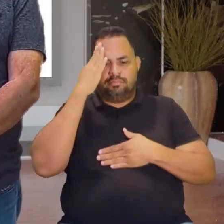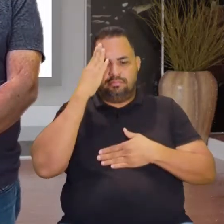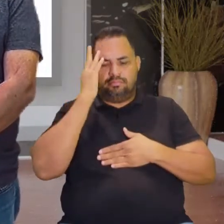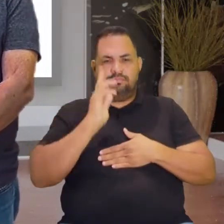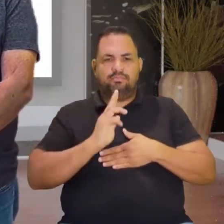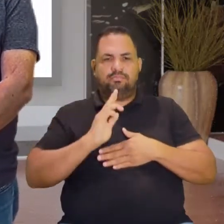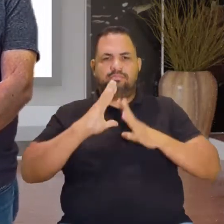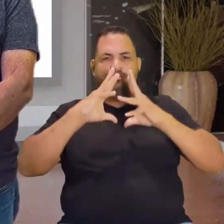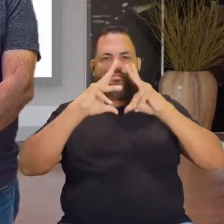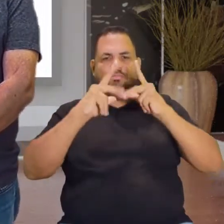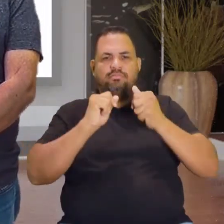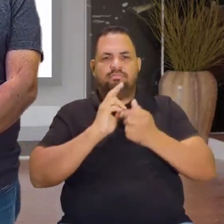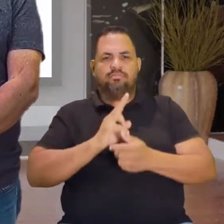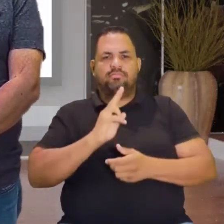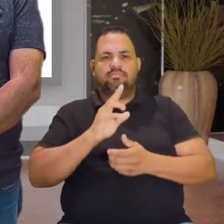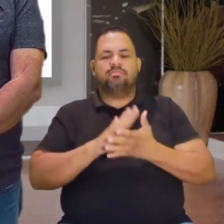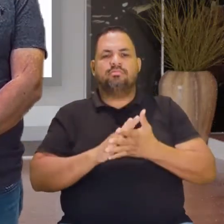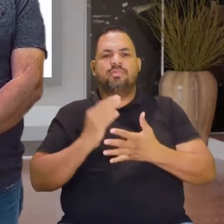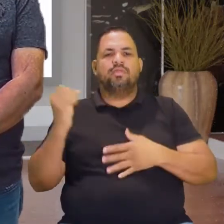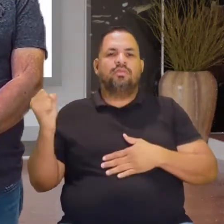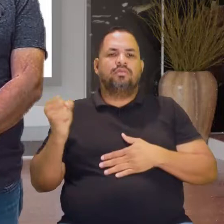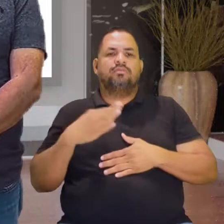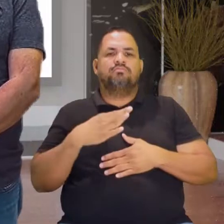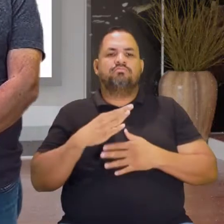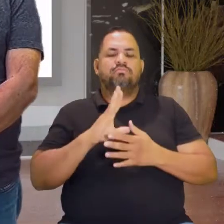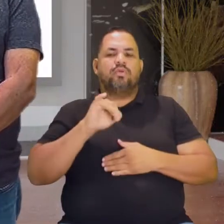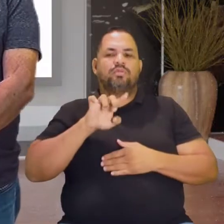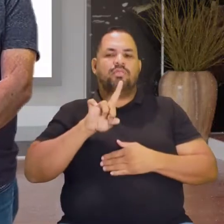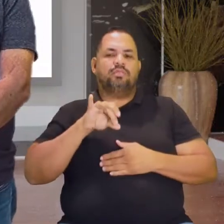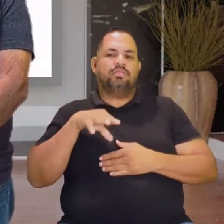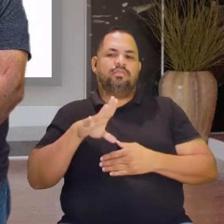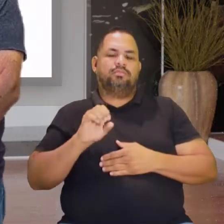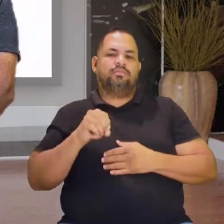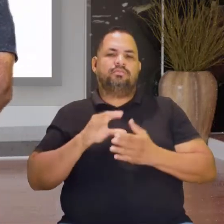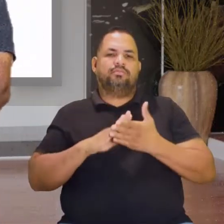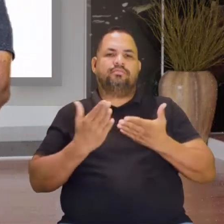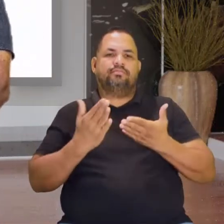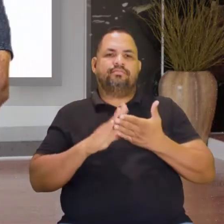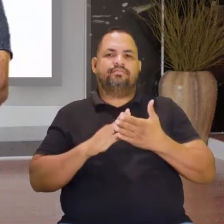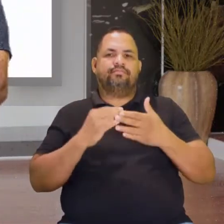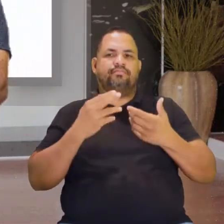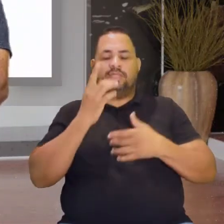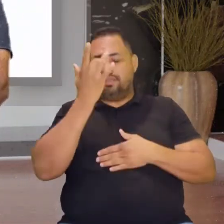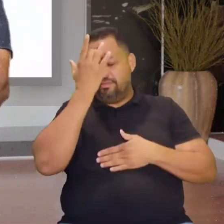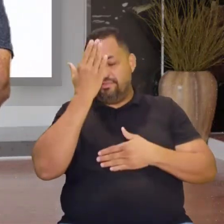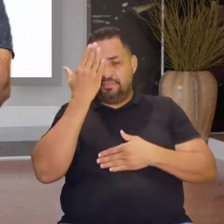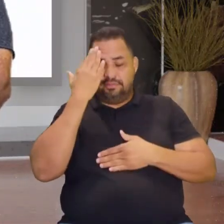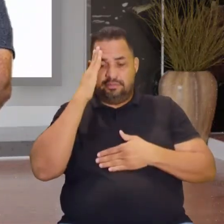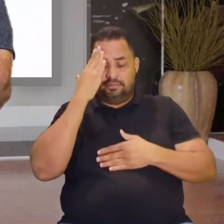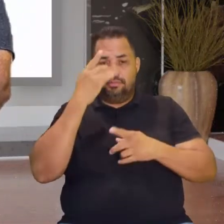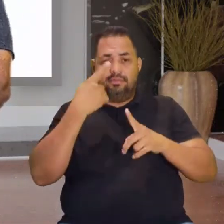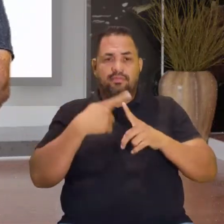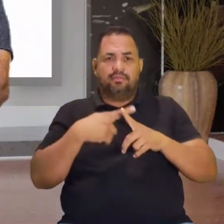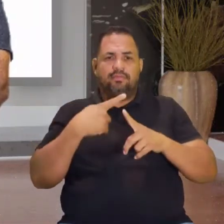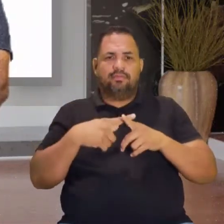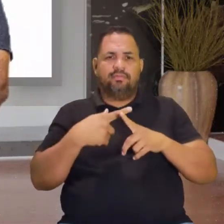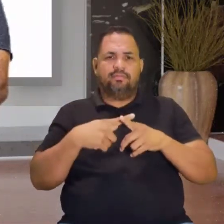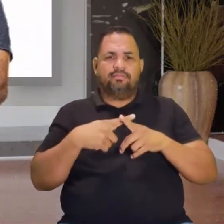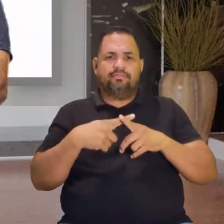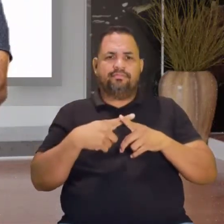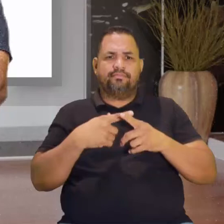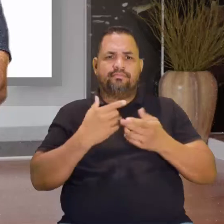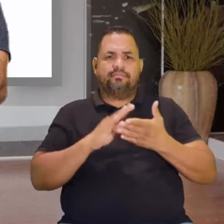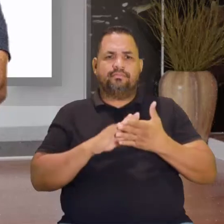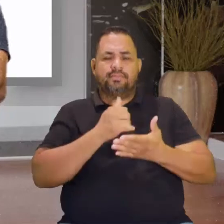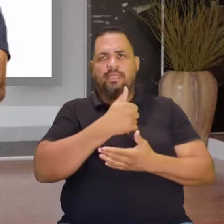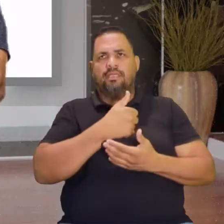muito destacado nas provas do Enem. Né? Mas não é fácil para o estudante compreender, porque, né, faz o quê? Quase 100